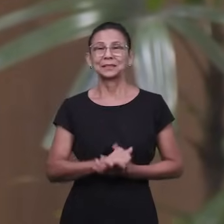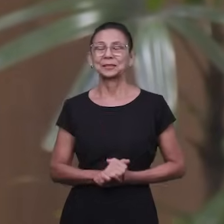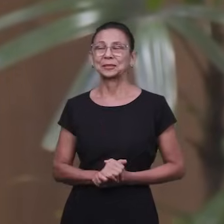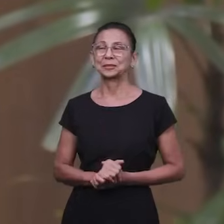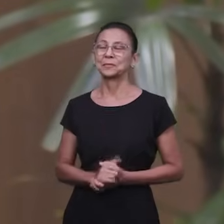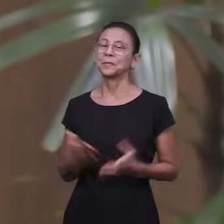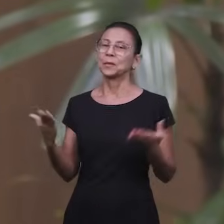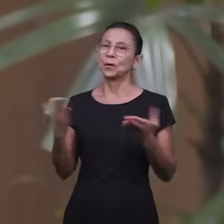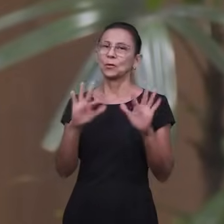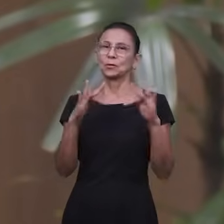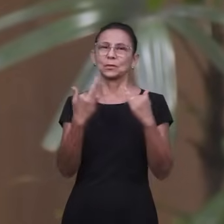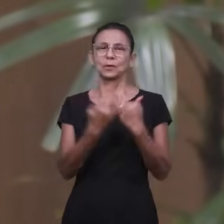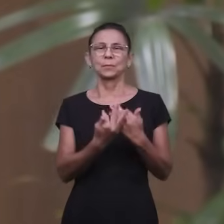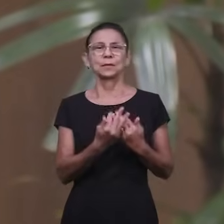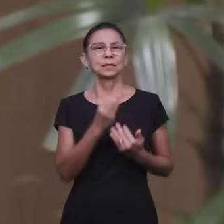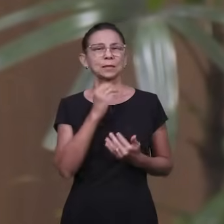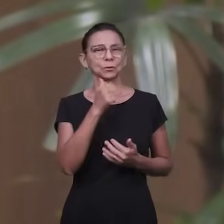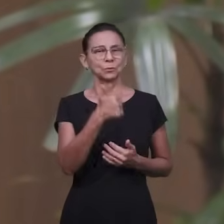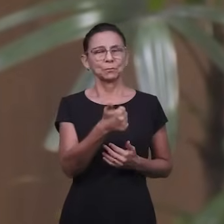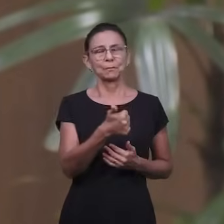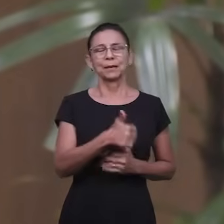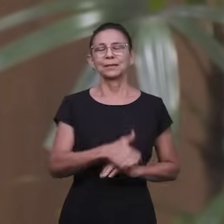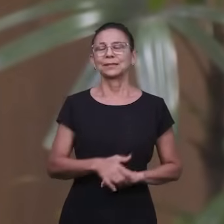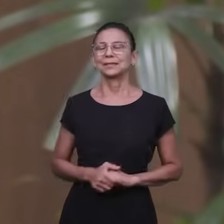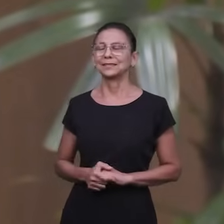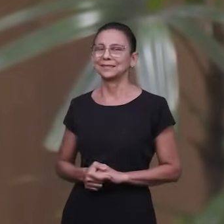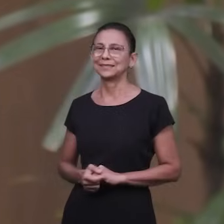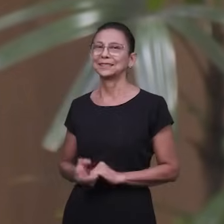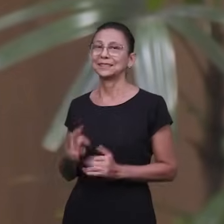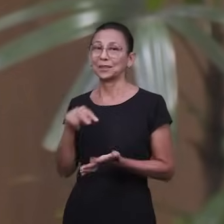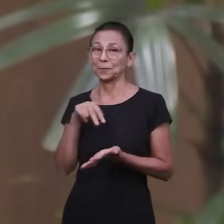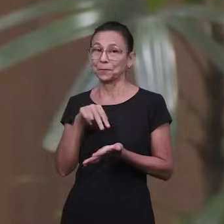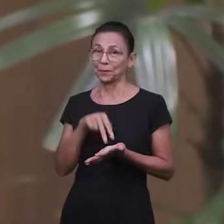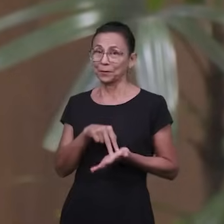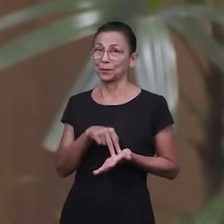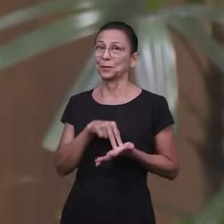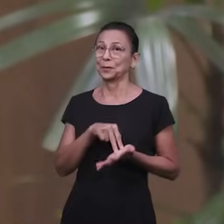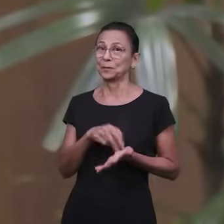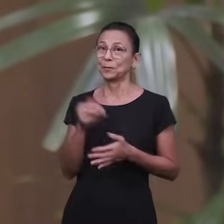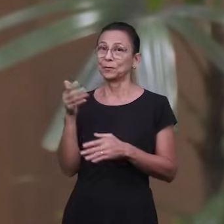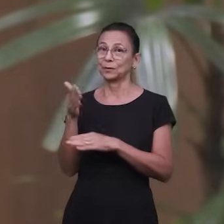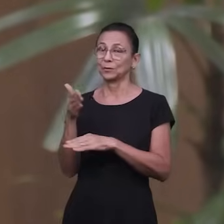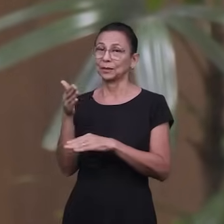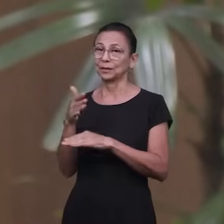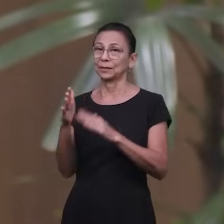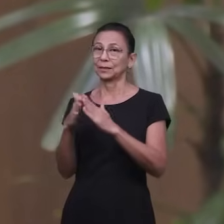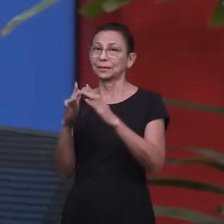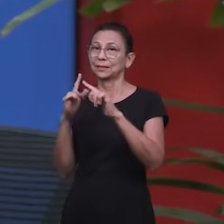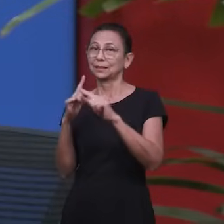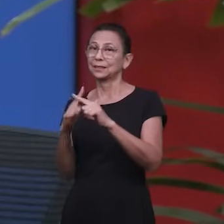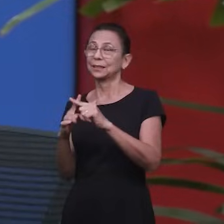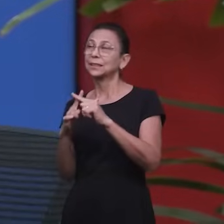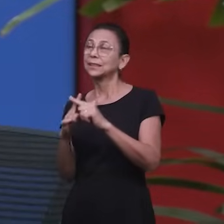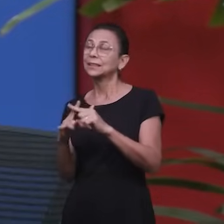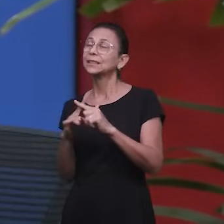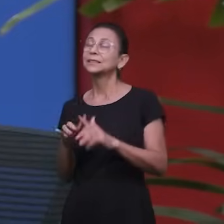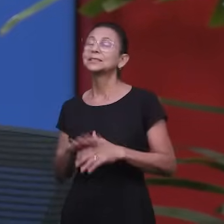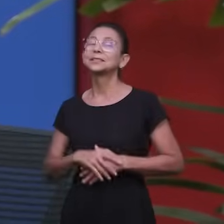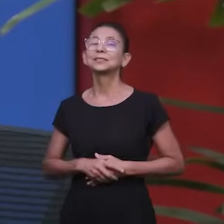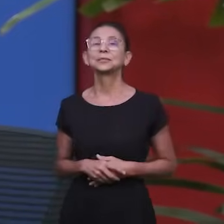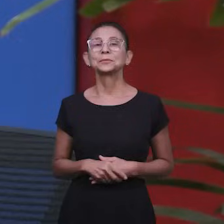nas igrejas, entendeu? Buscando o Senhor, toda a família, ele com as 3 filhas. Não, que